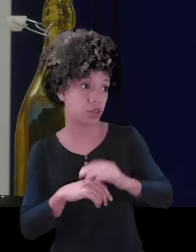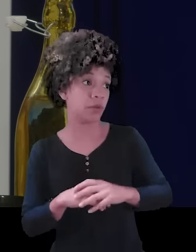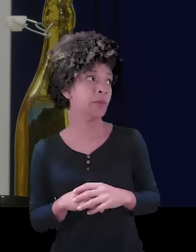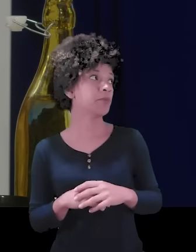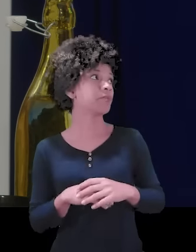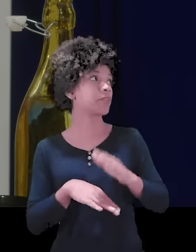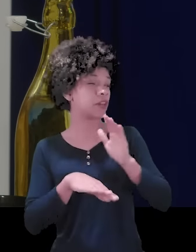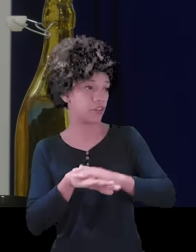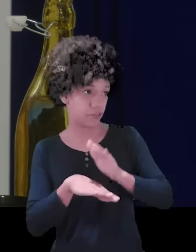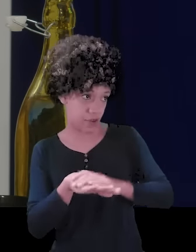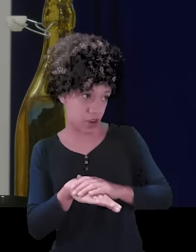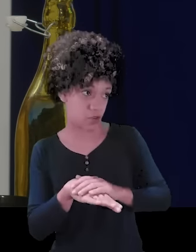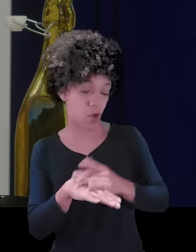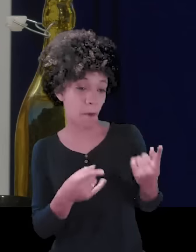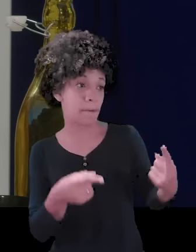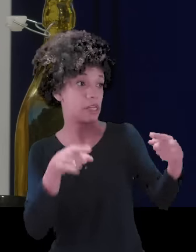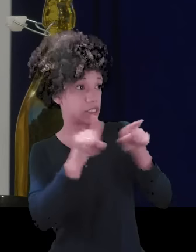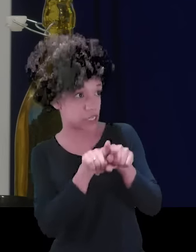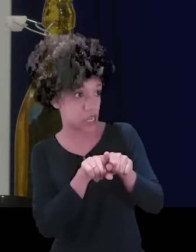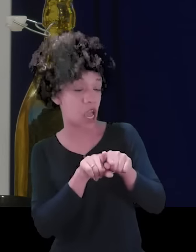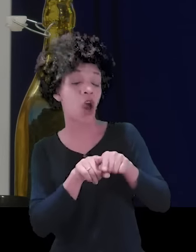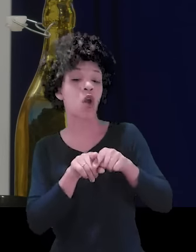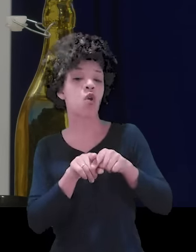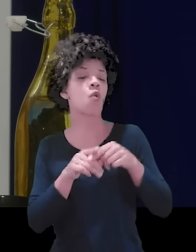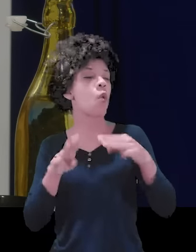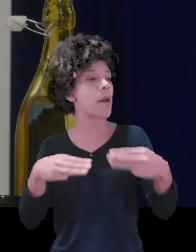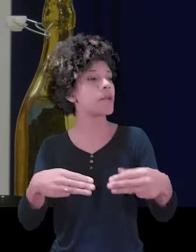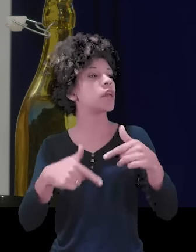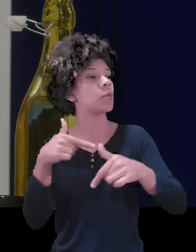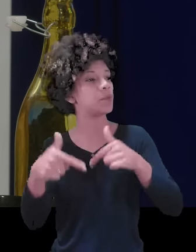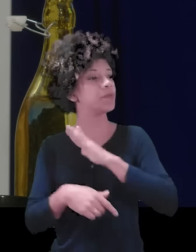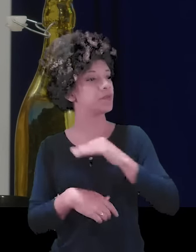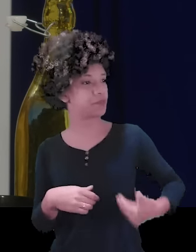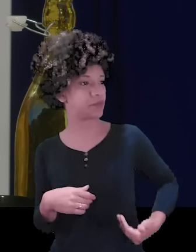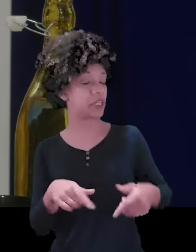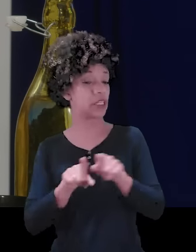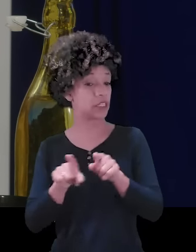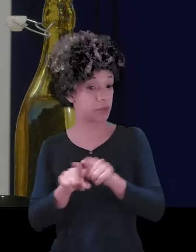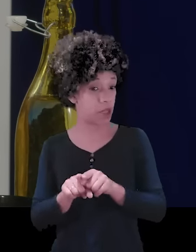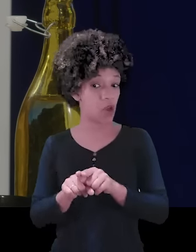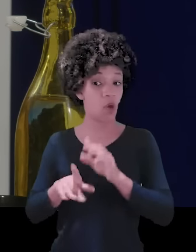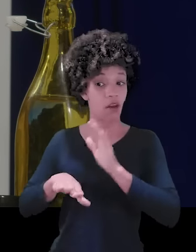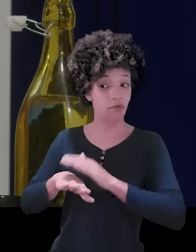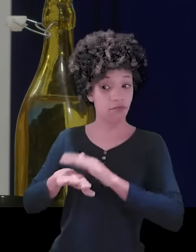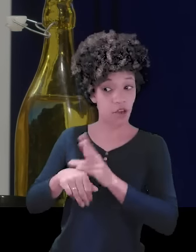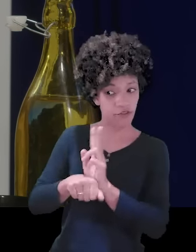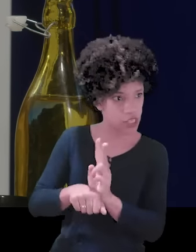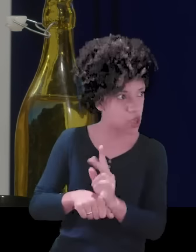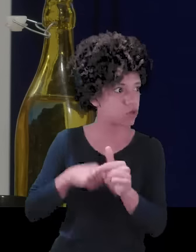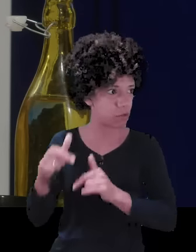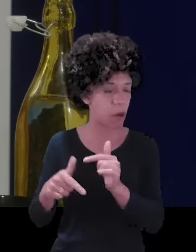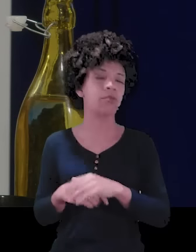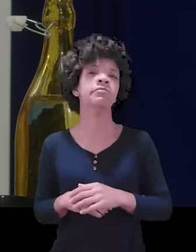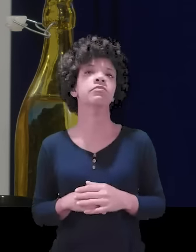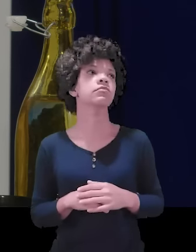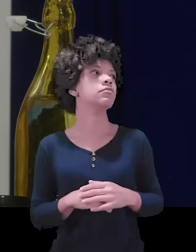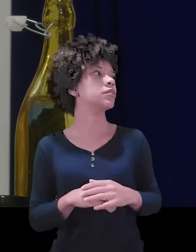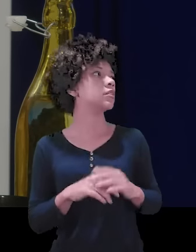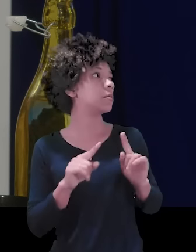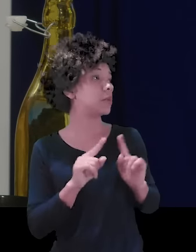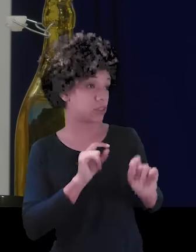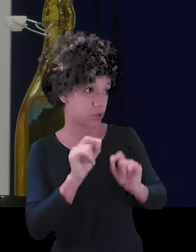feito com a parceria com o Ministério Público do Trabalho EA organização internacional do trabalho ele assim é